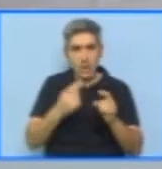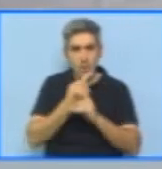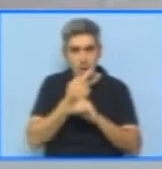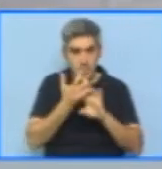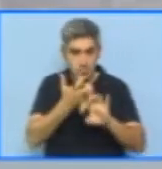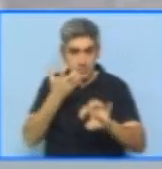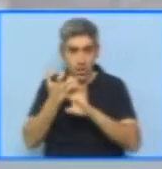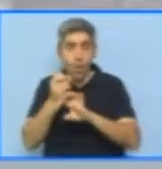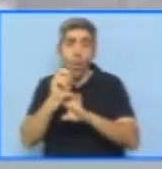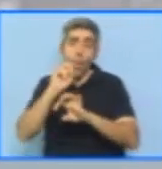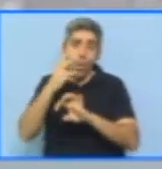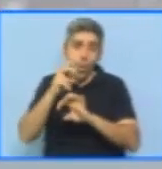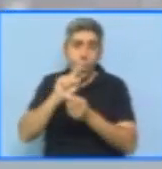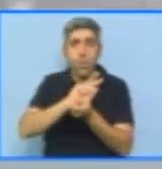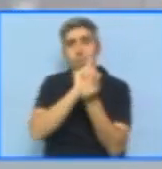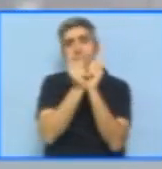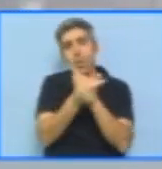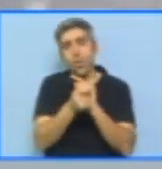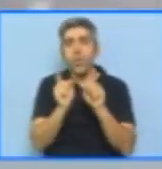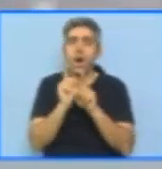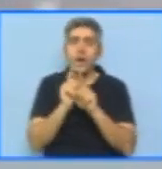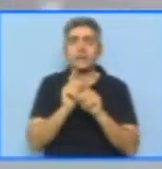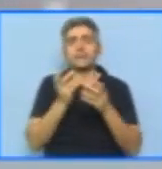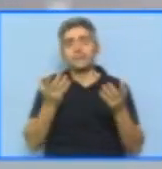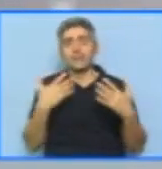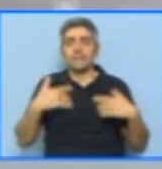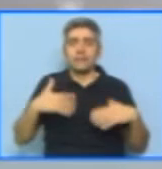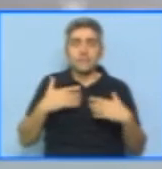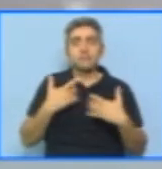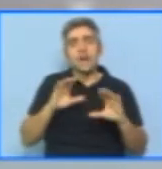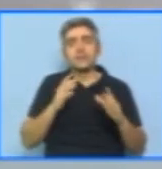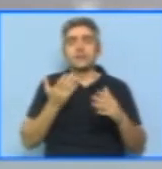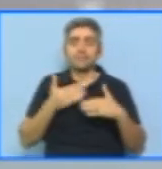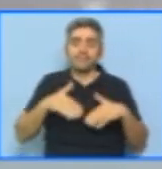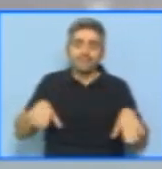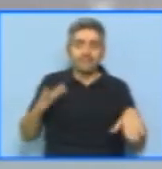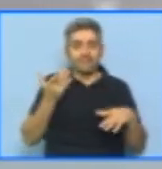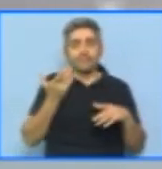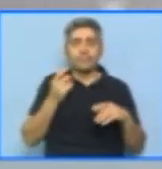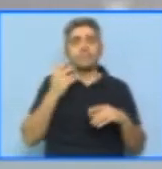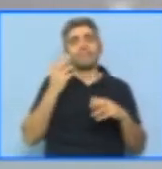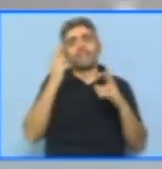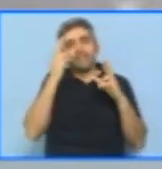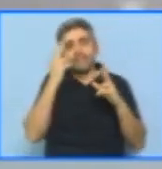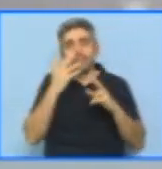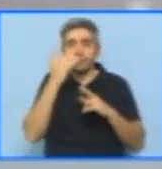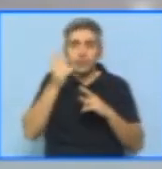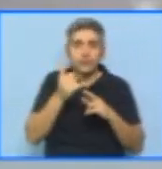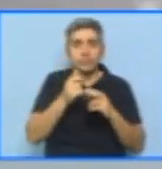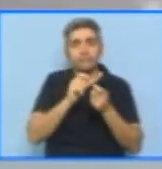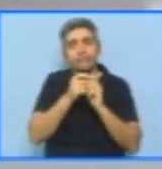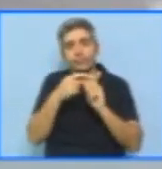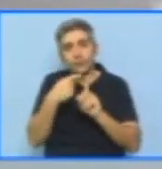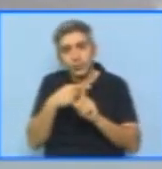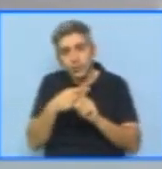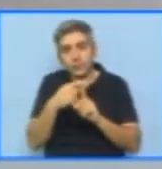ser dito ou ser comedidos e isentos na forma de a comunicar e depois apresentar, de facto, uma esperança, uma forma mais